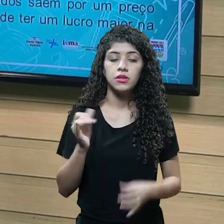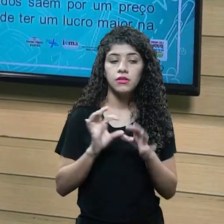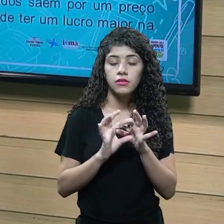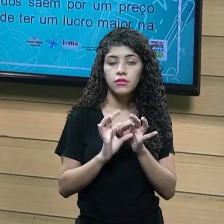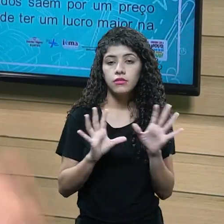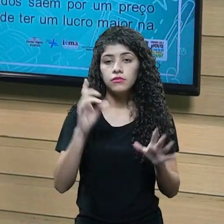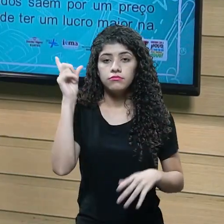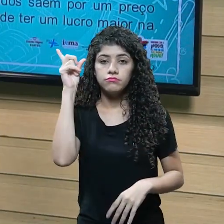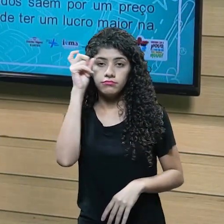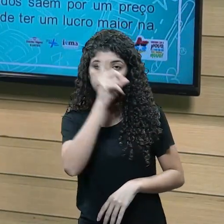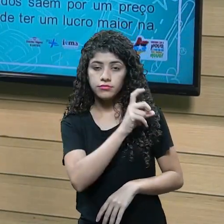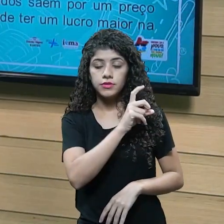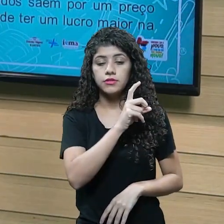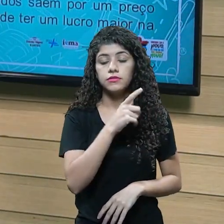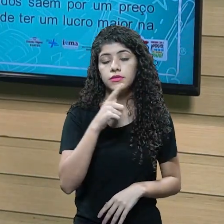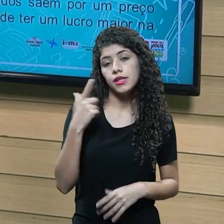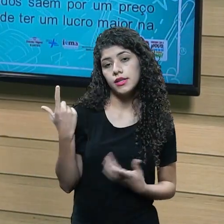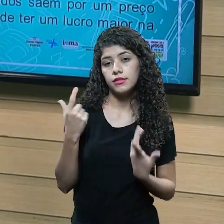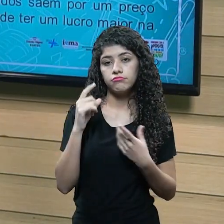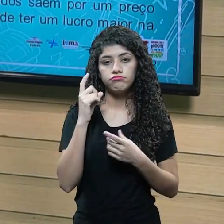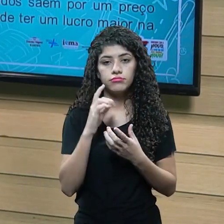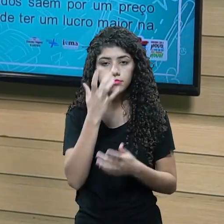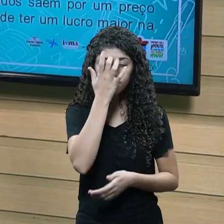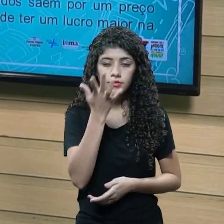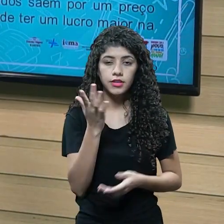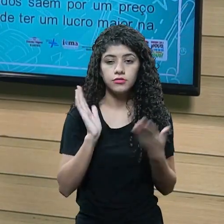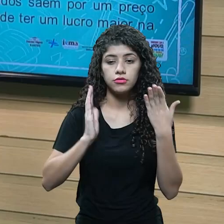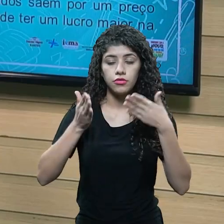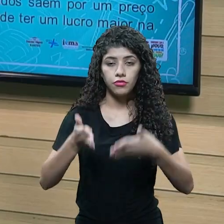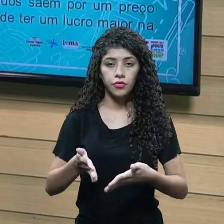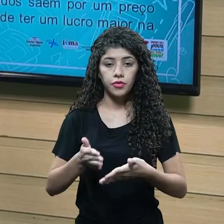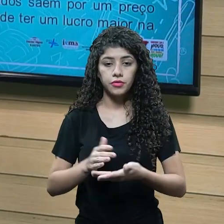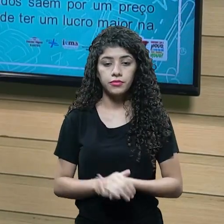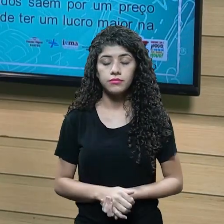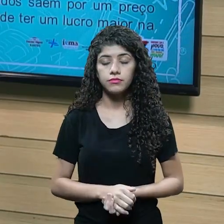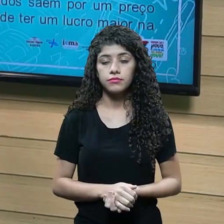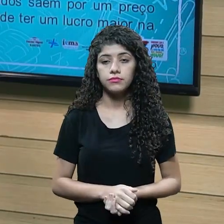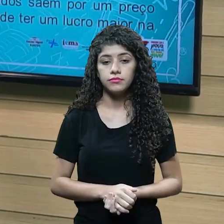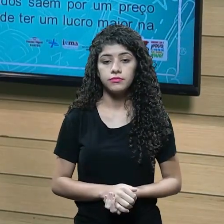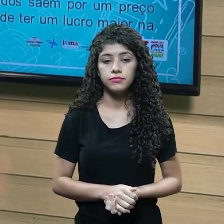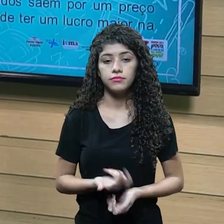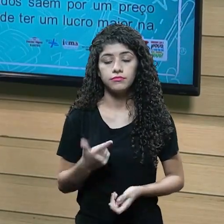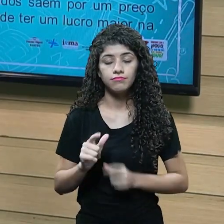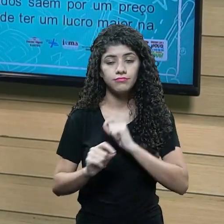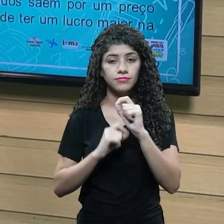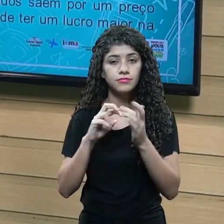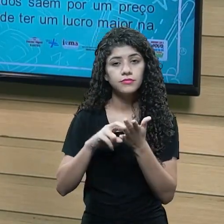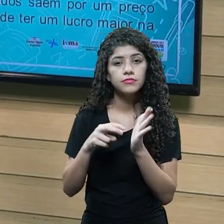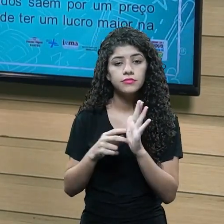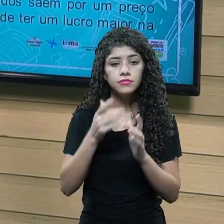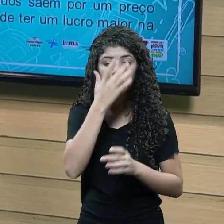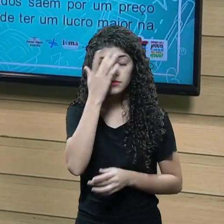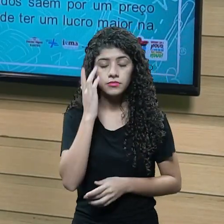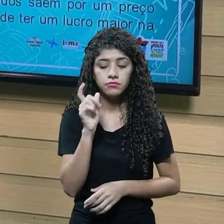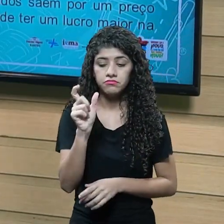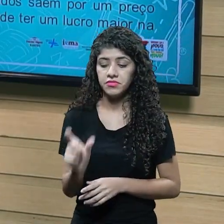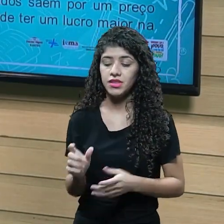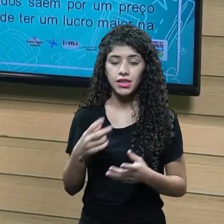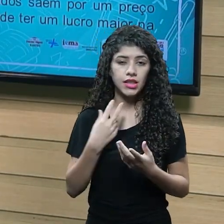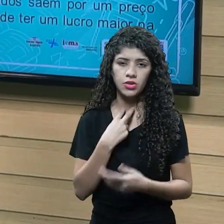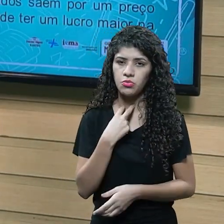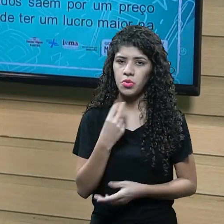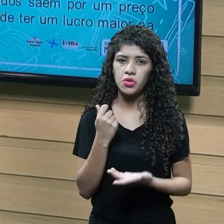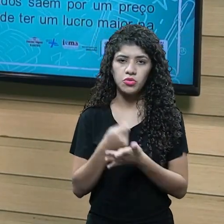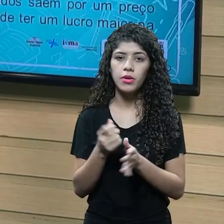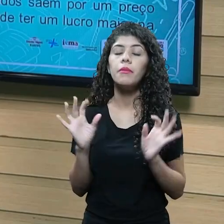comercialização, porque eu vou comprar em grandes quantidades. Esse é o foco do atacado, só que vamos deixar claro, não quer dizer que pessoa física não possa adquirir em atacado,